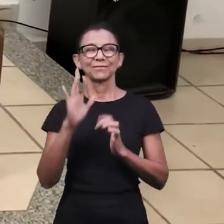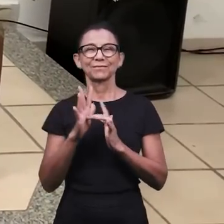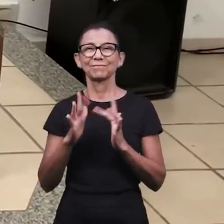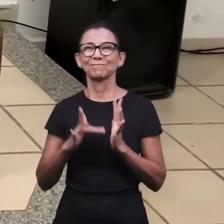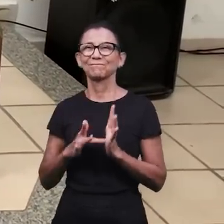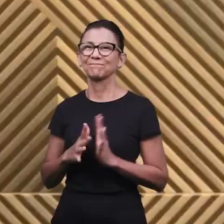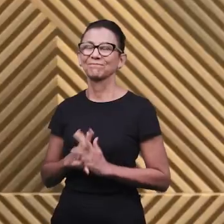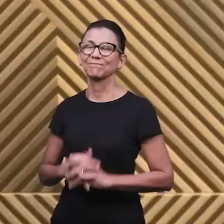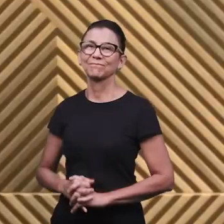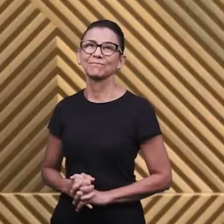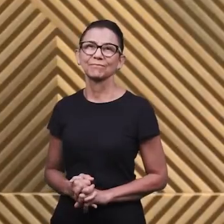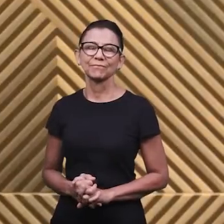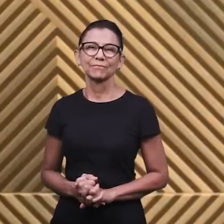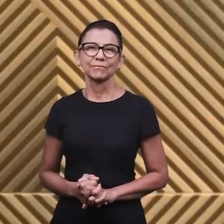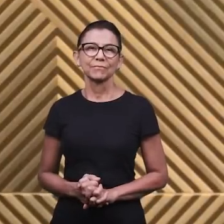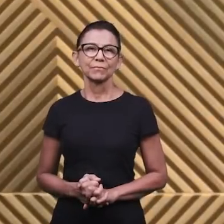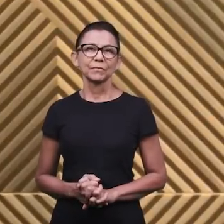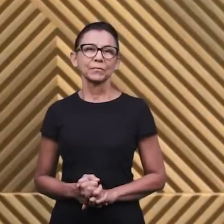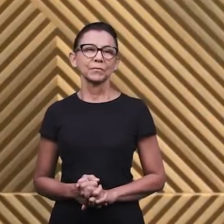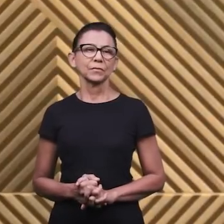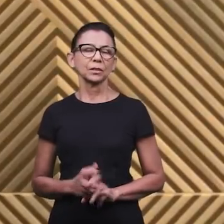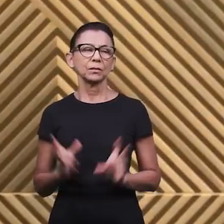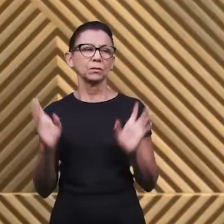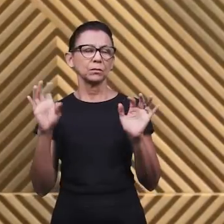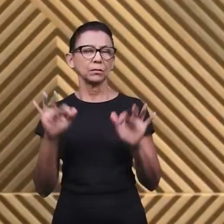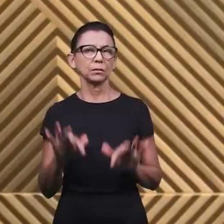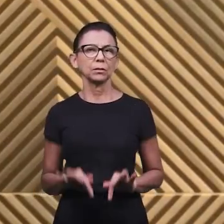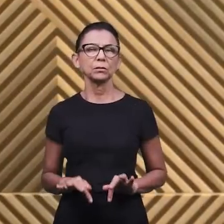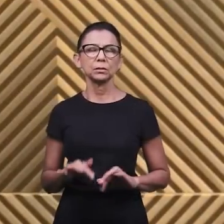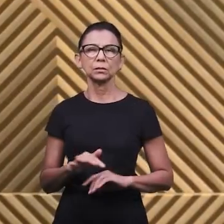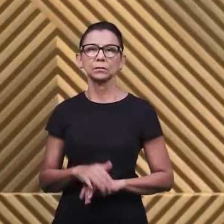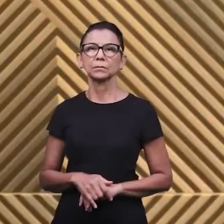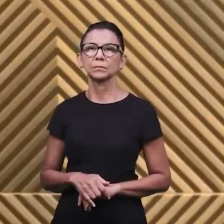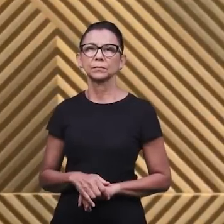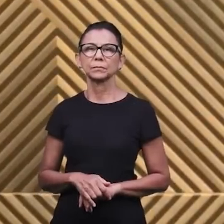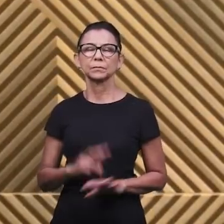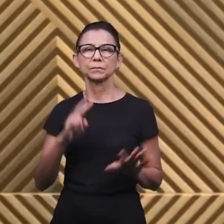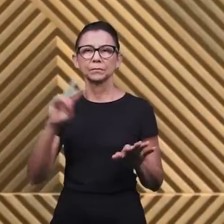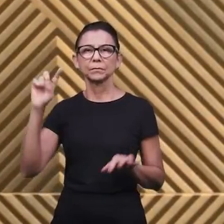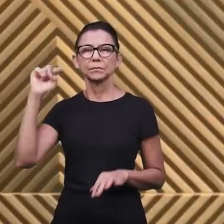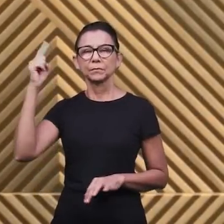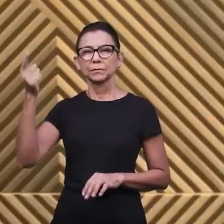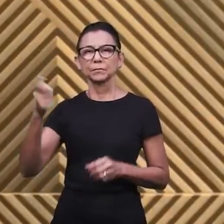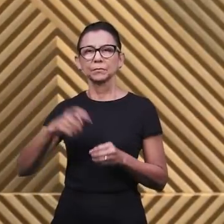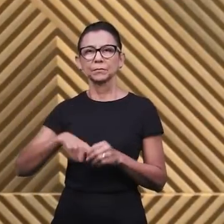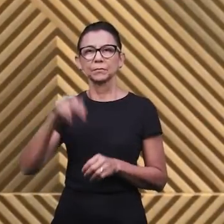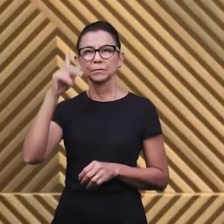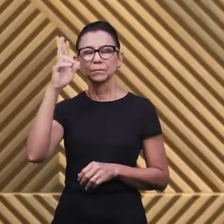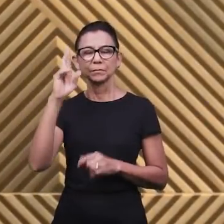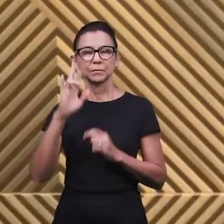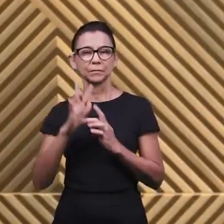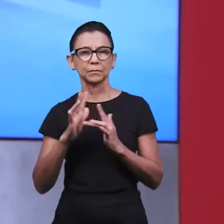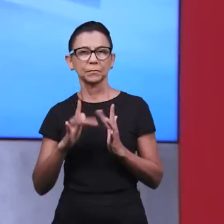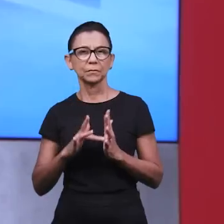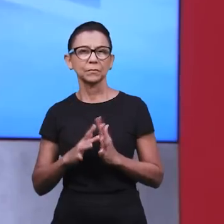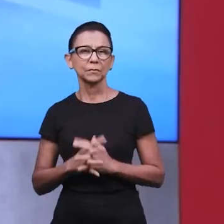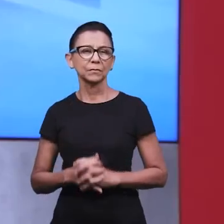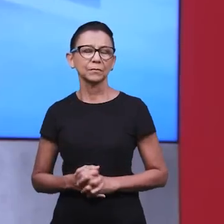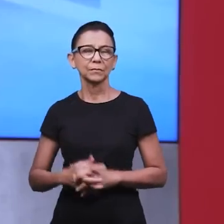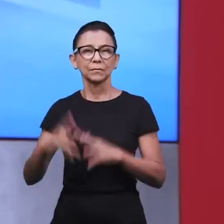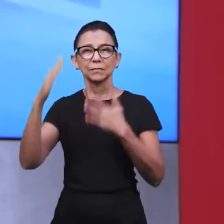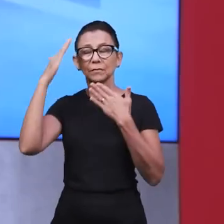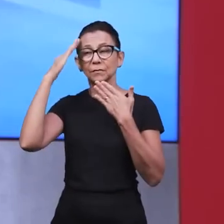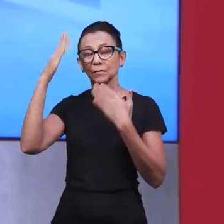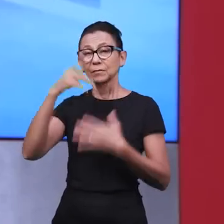paz do Senhor Jesus. Encerramos assim a participação do Rio Grande do Sul nessa edição. Até a próxima semana. Pai do Senhor, Jorge. Obrigado,